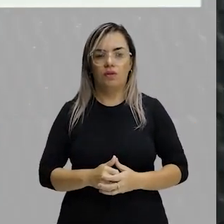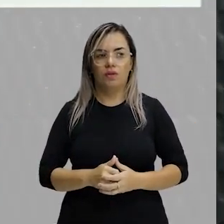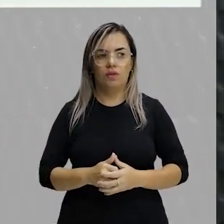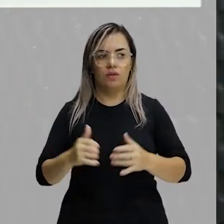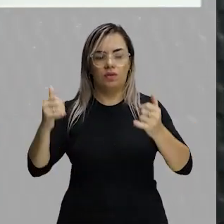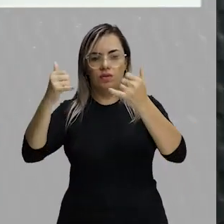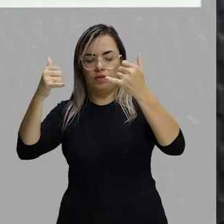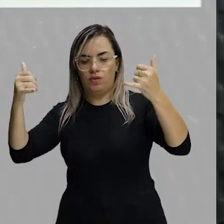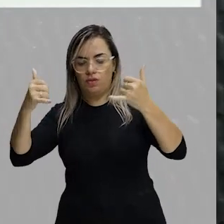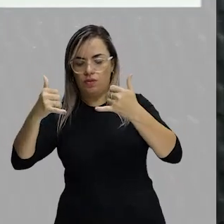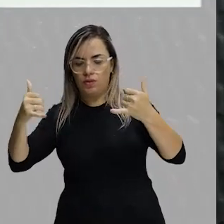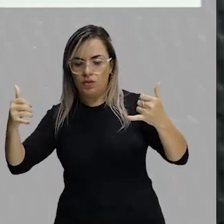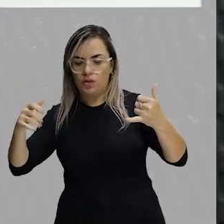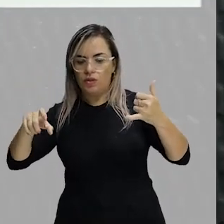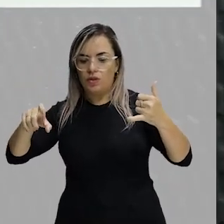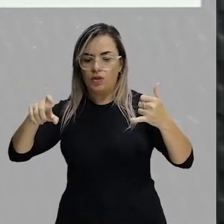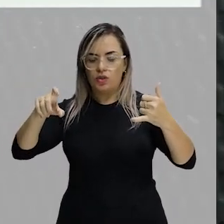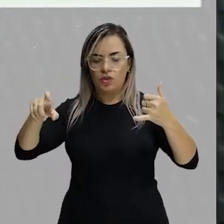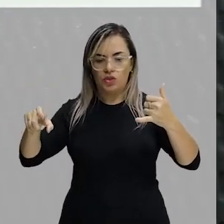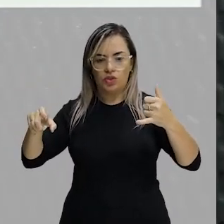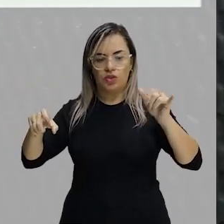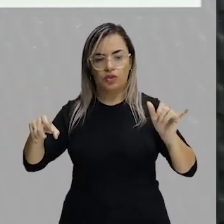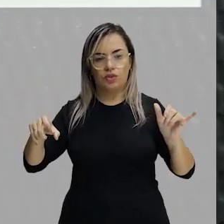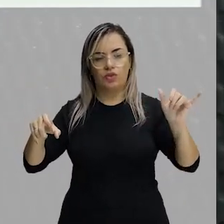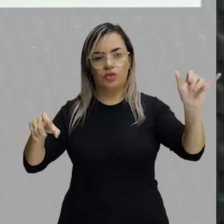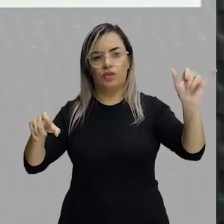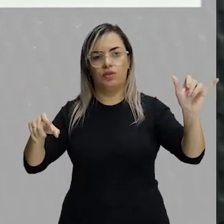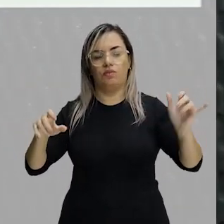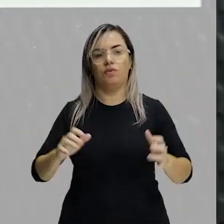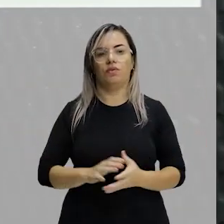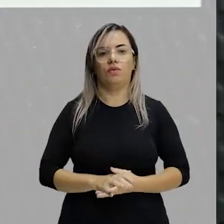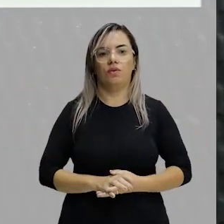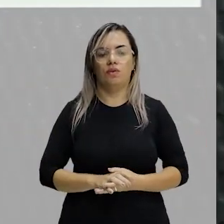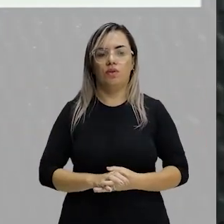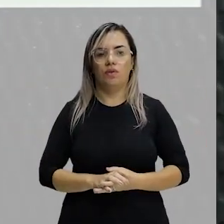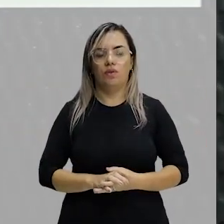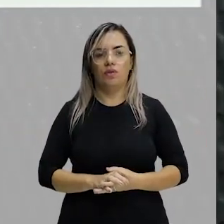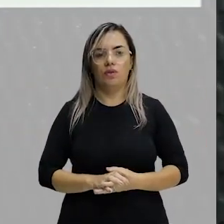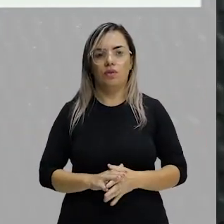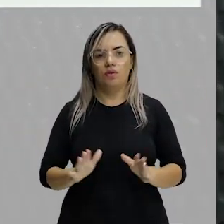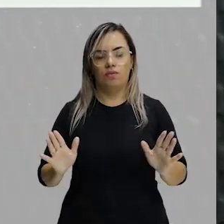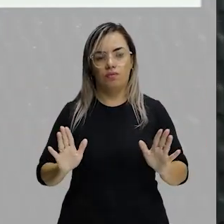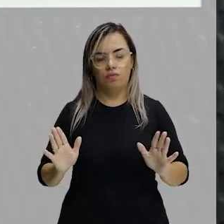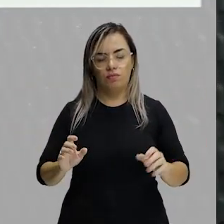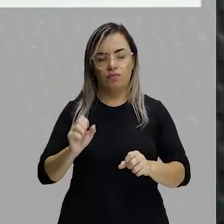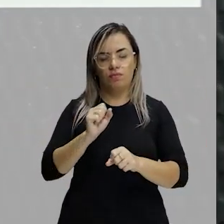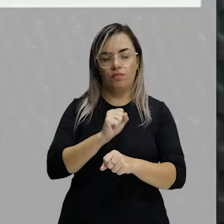ao eixo x e quando o eixo menor é paralelo ao eixo y. Espero